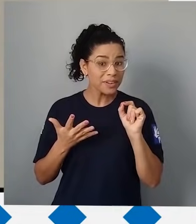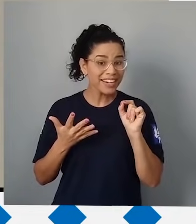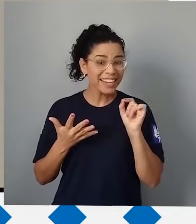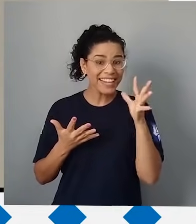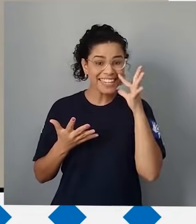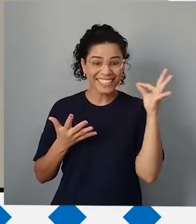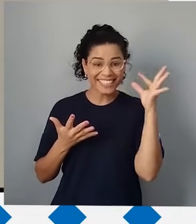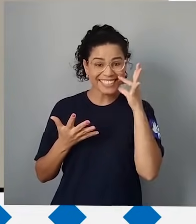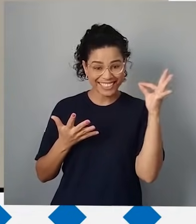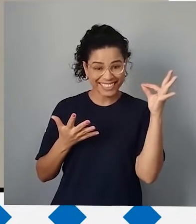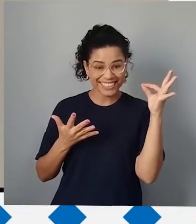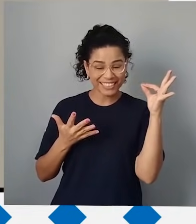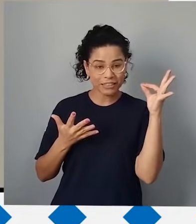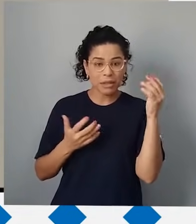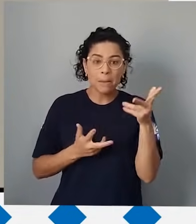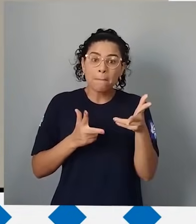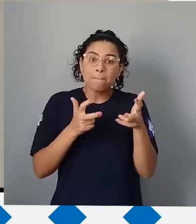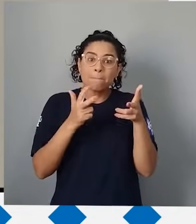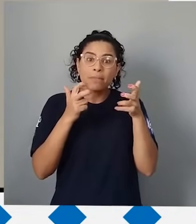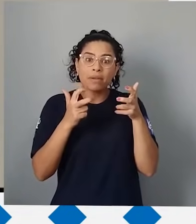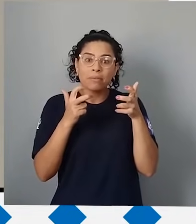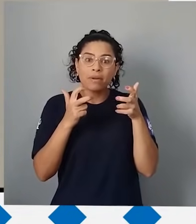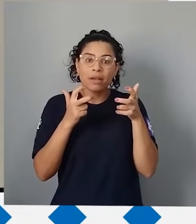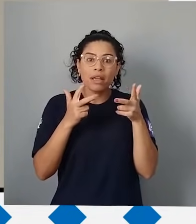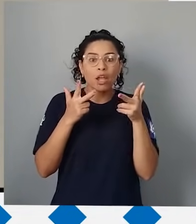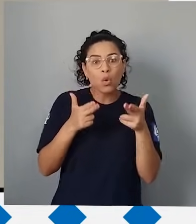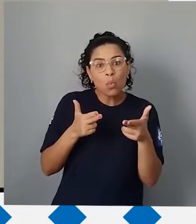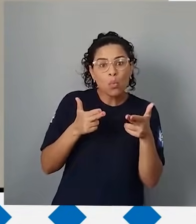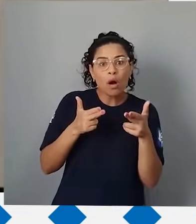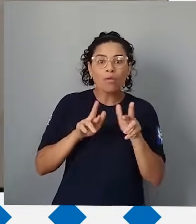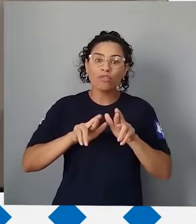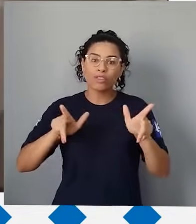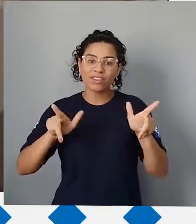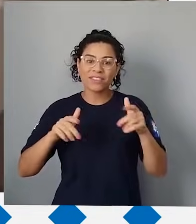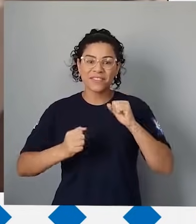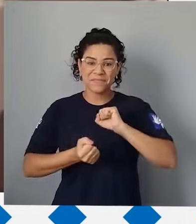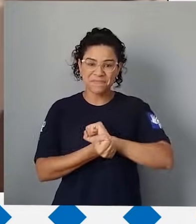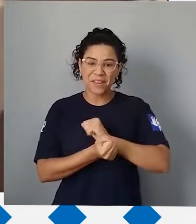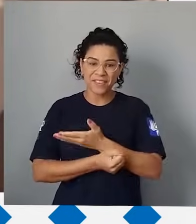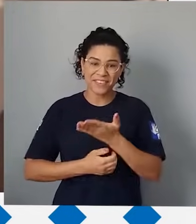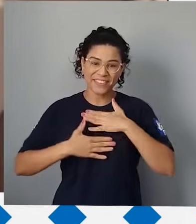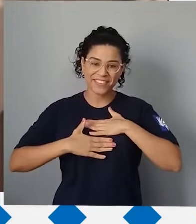diferenças e semelhanças entre eles. E espero que gostem.